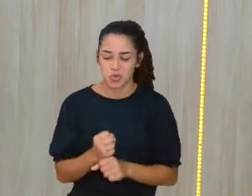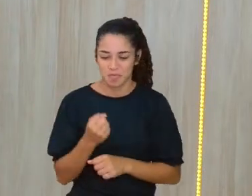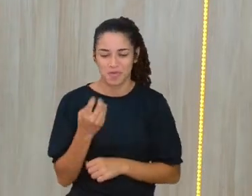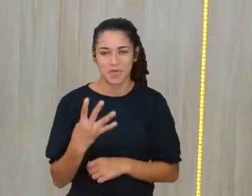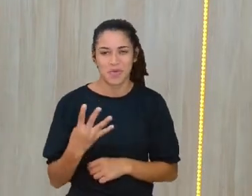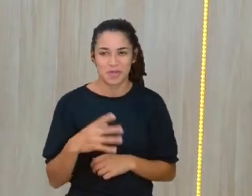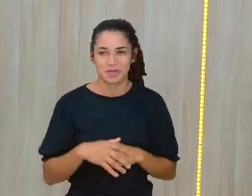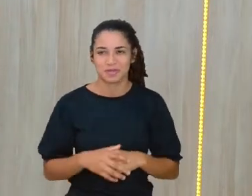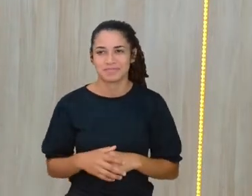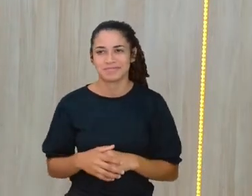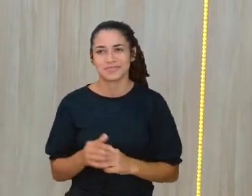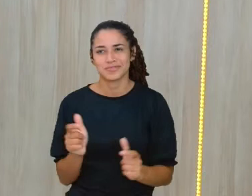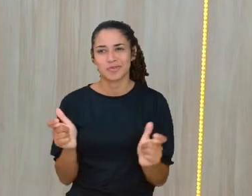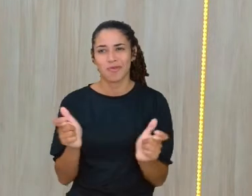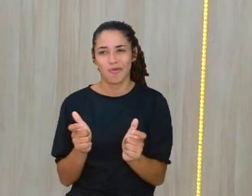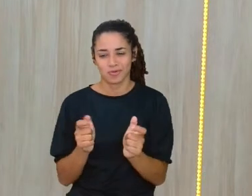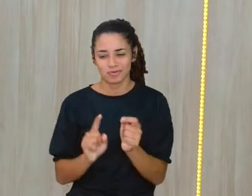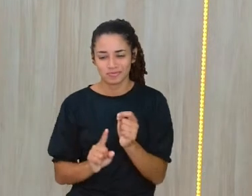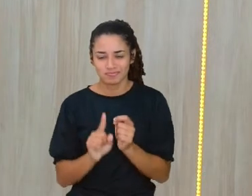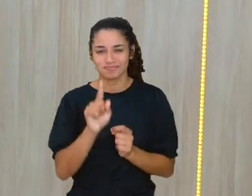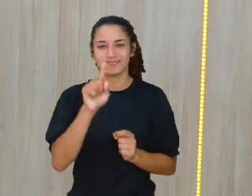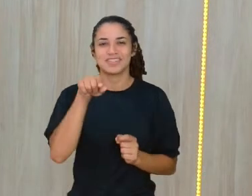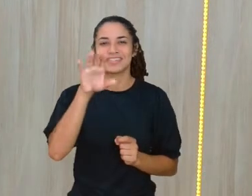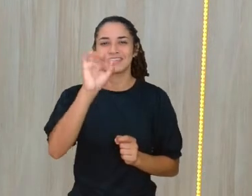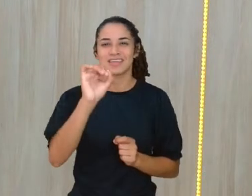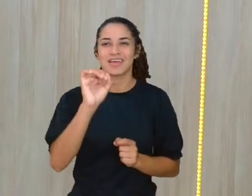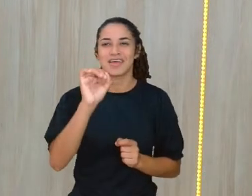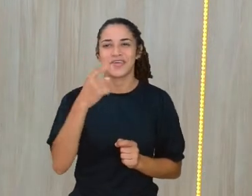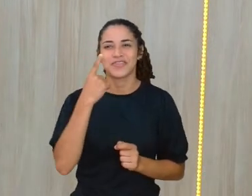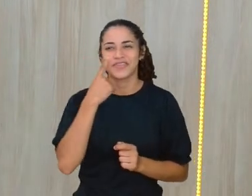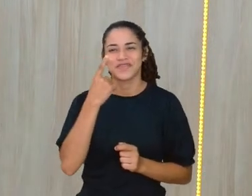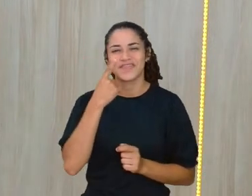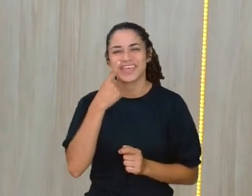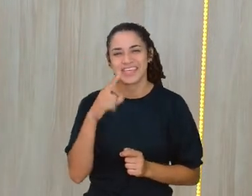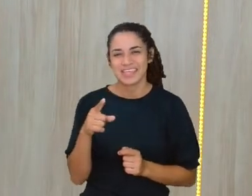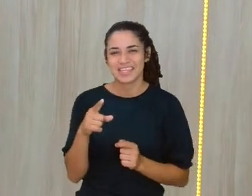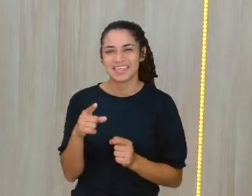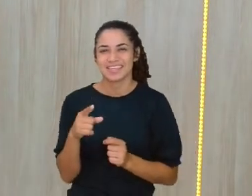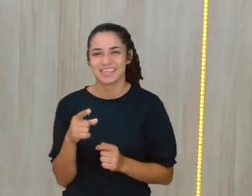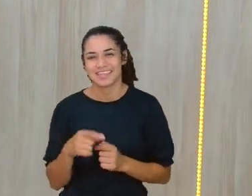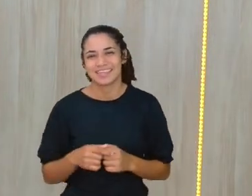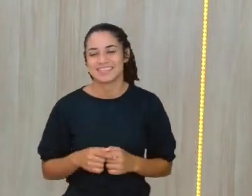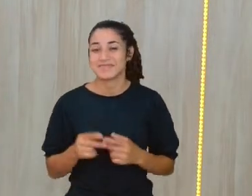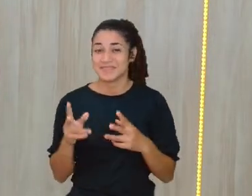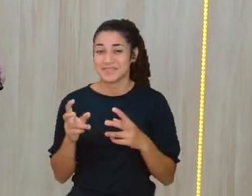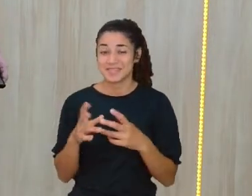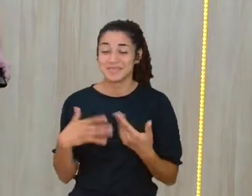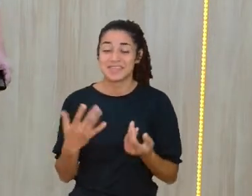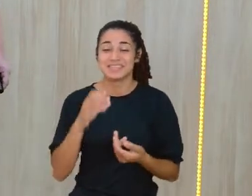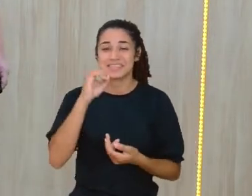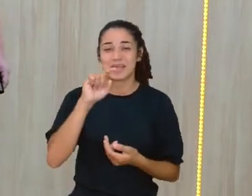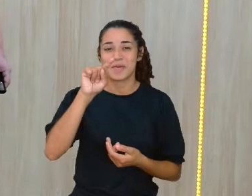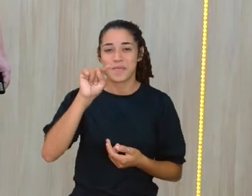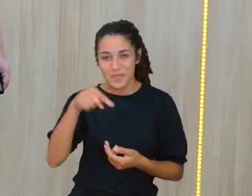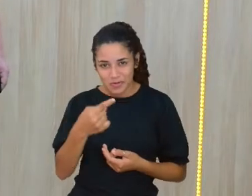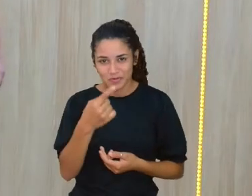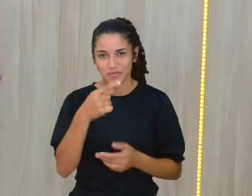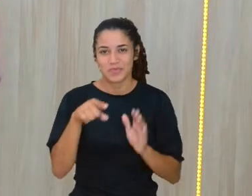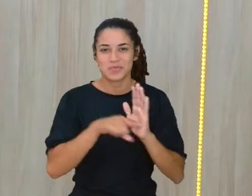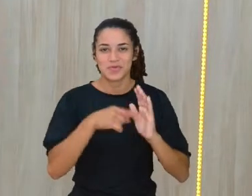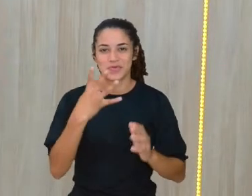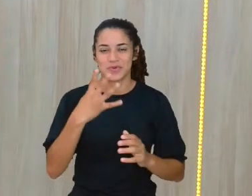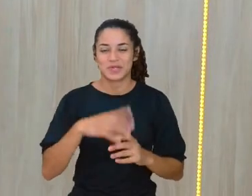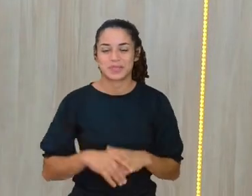está onde? No 0. A setinha aqui indicando que está no 0. Então, é 0 e menos 4.